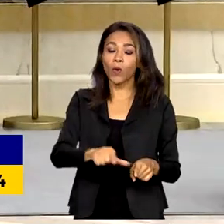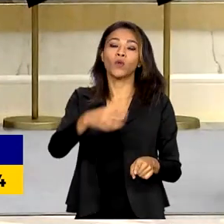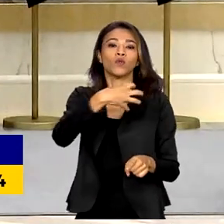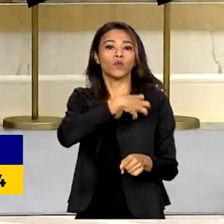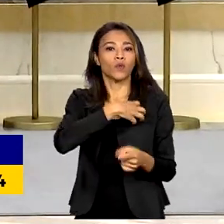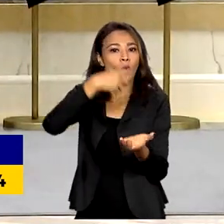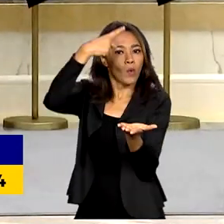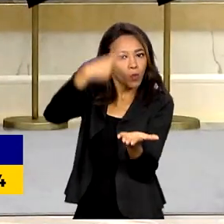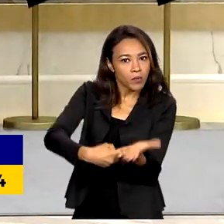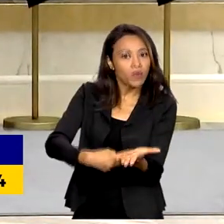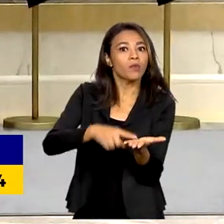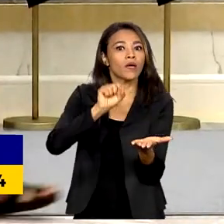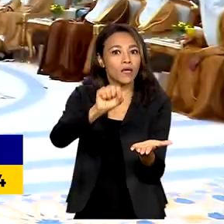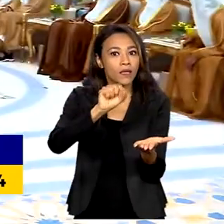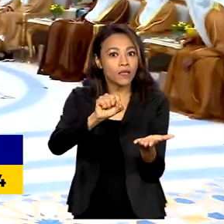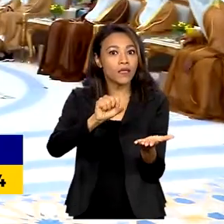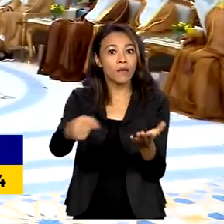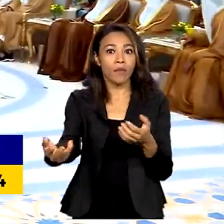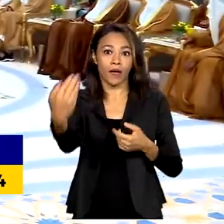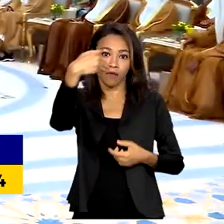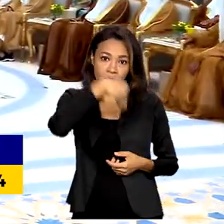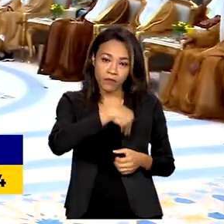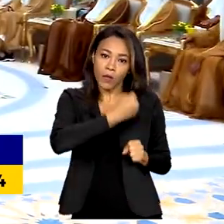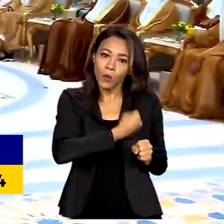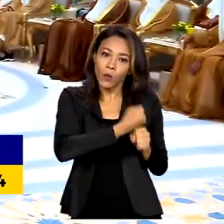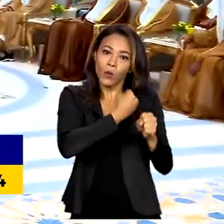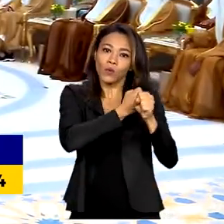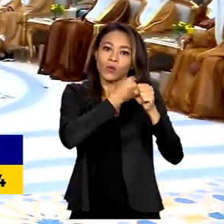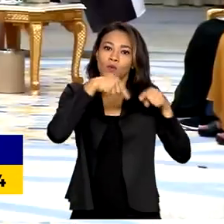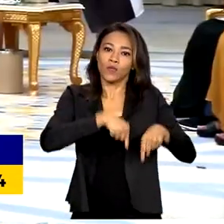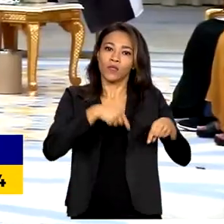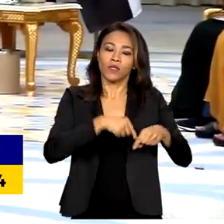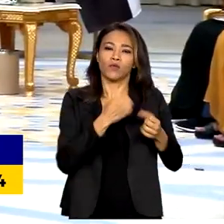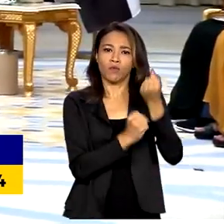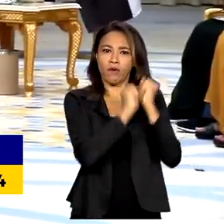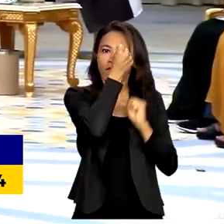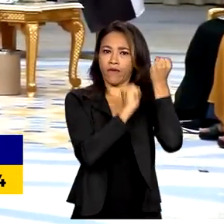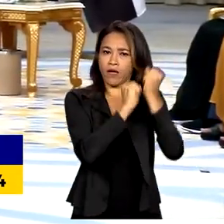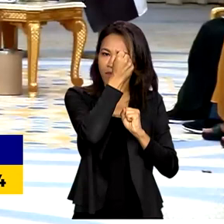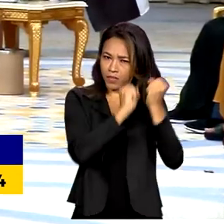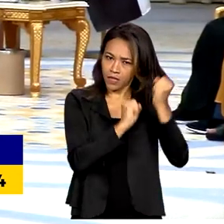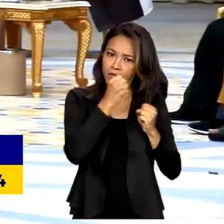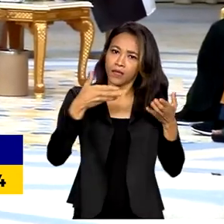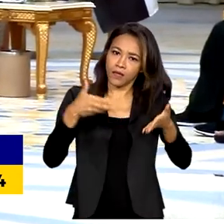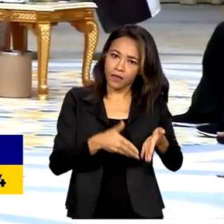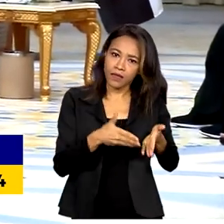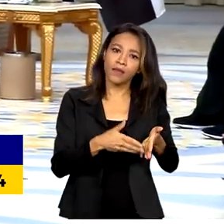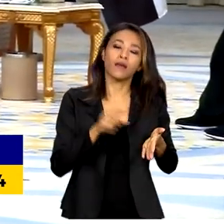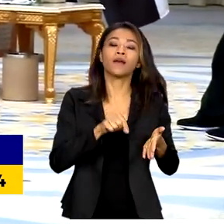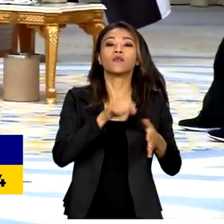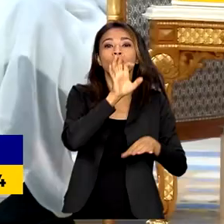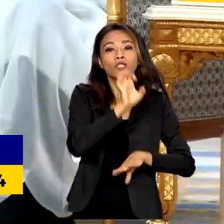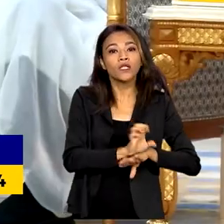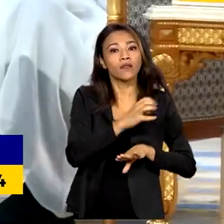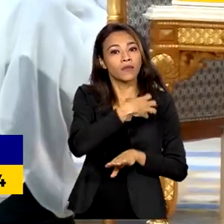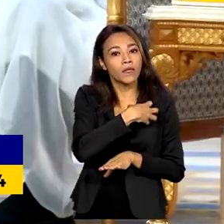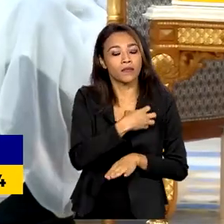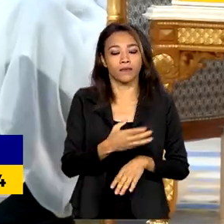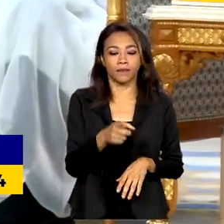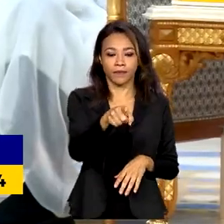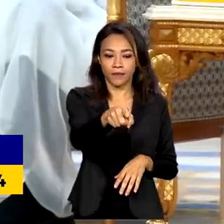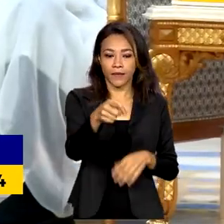fundo financeiro para a construção de uma fábrica de diesel verde e de querosene de aviação sustentável no estado.